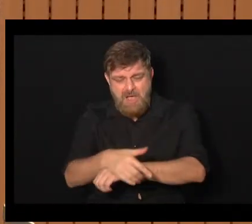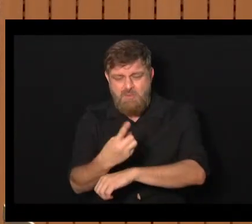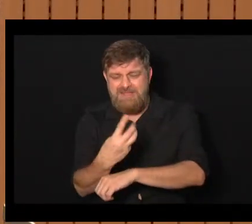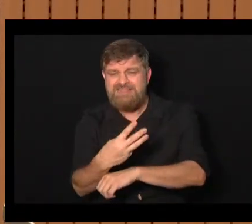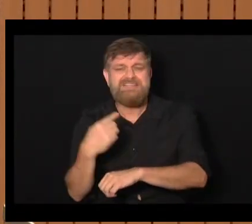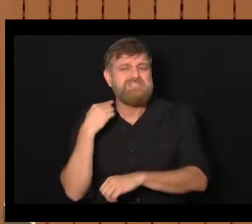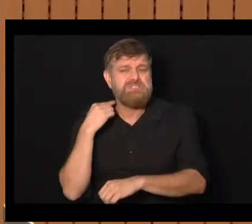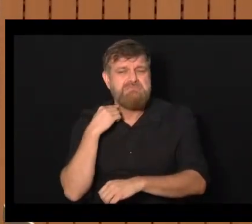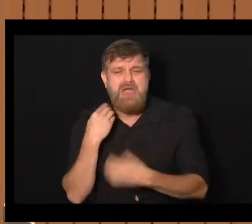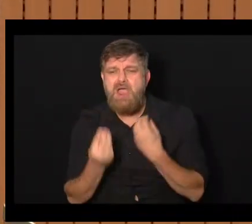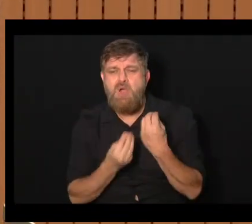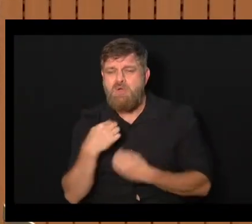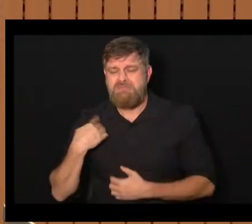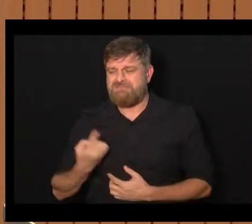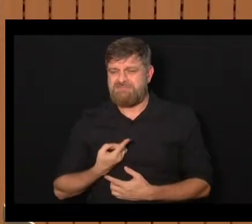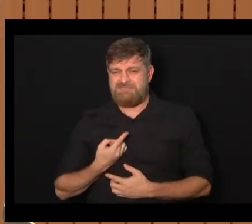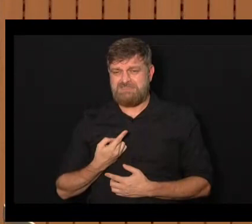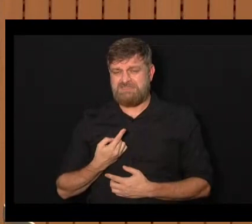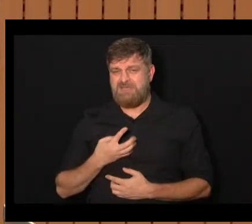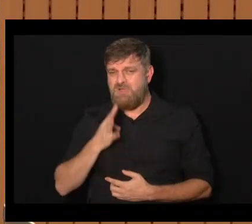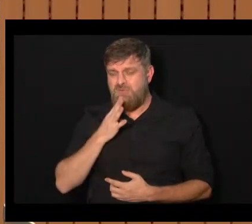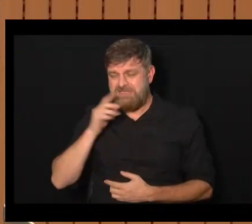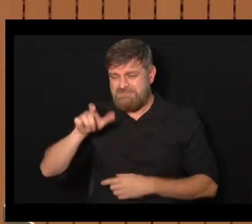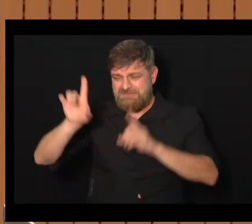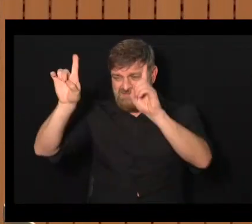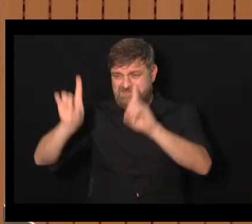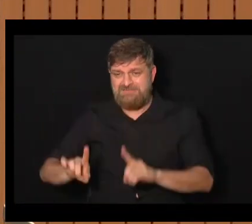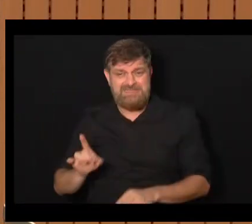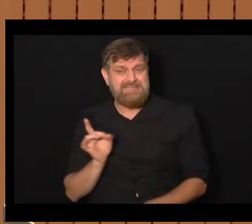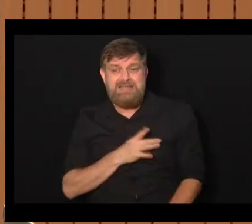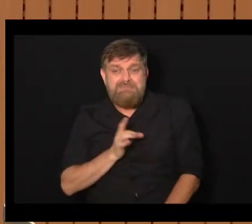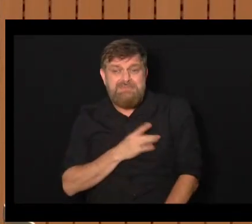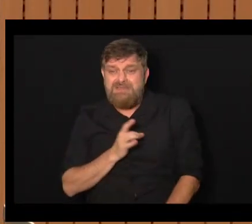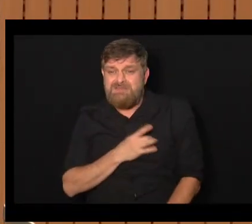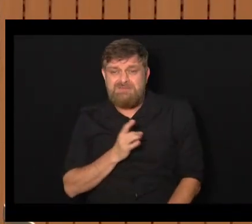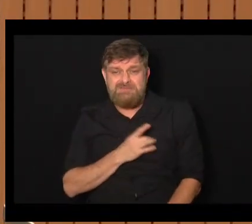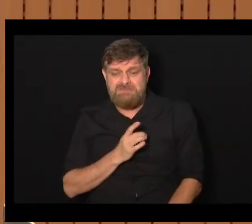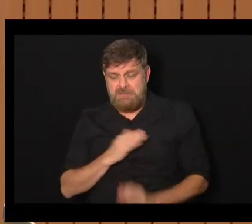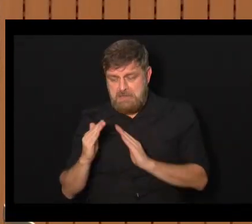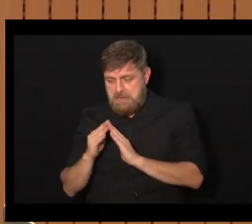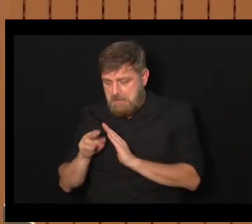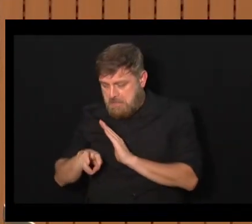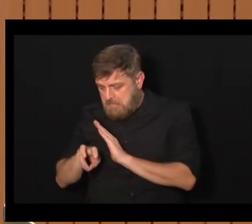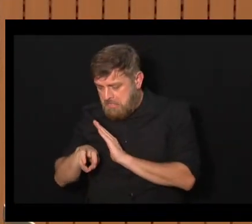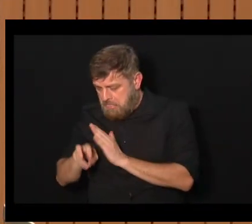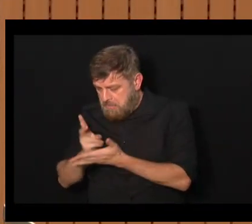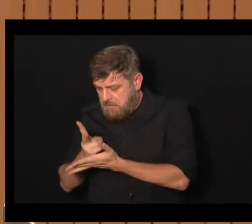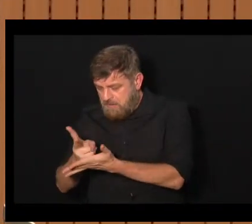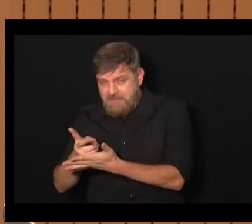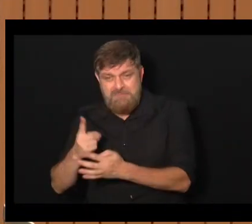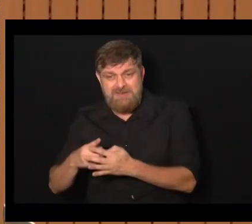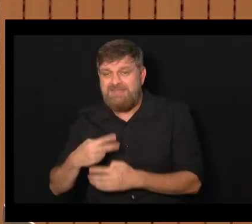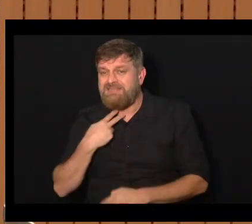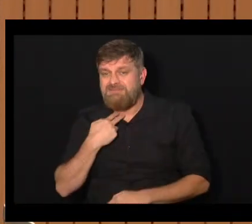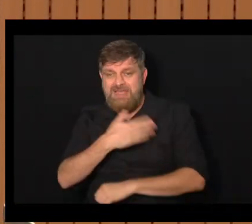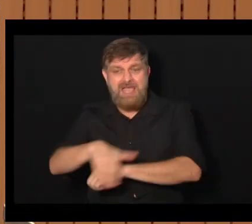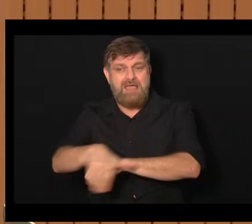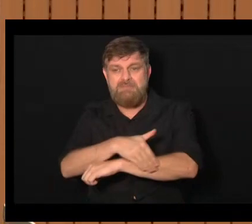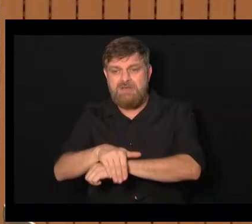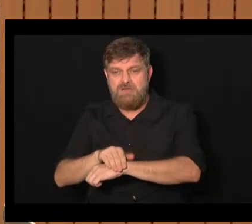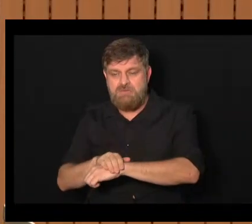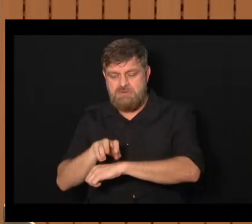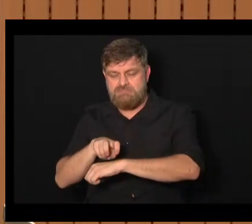nós conhecemos hoje pessoas com deficiência que têm medo de sair de casa porque não consegue atravessar a rua no